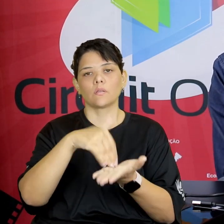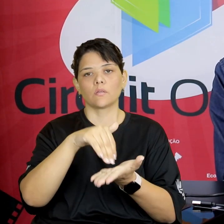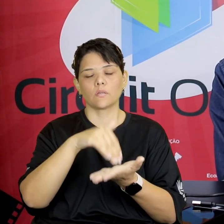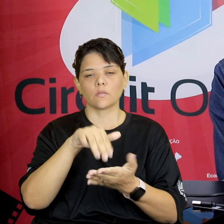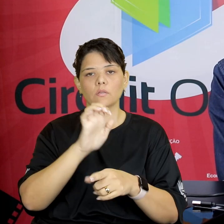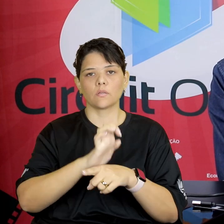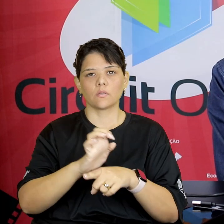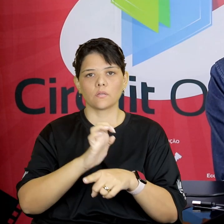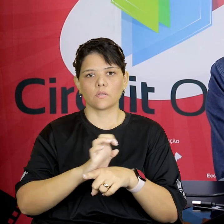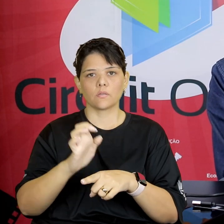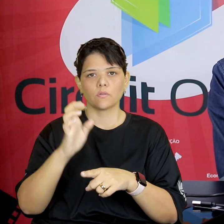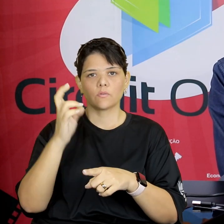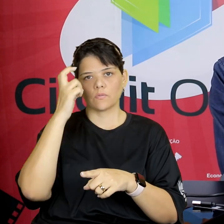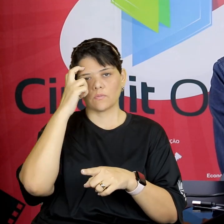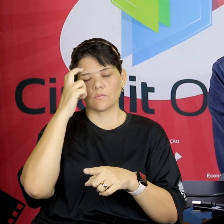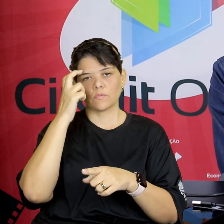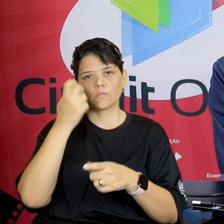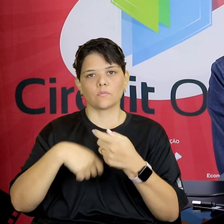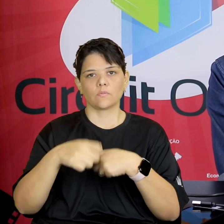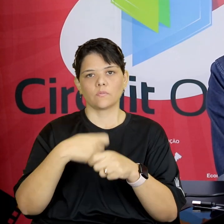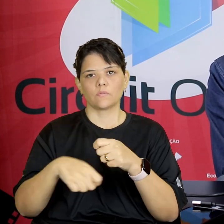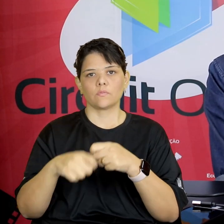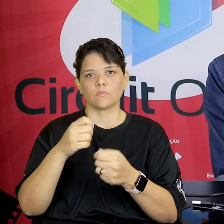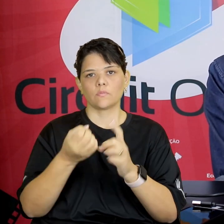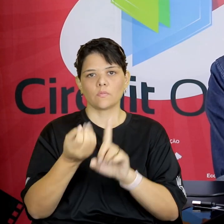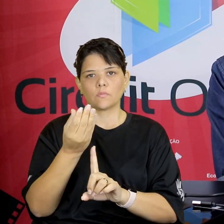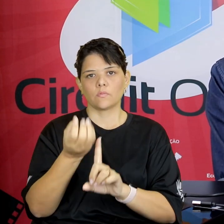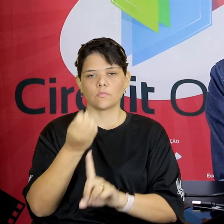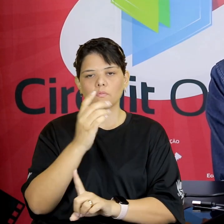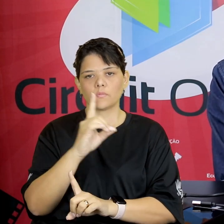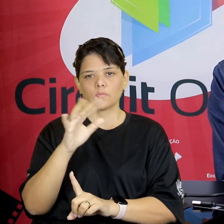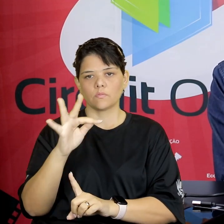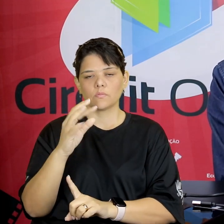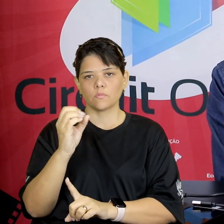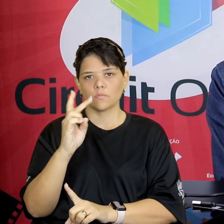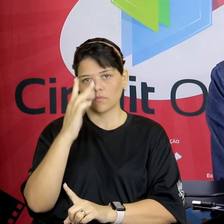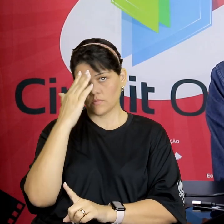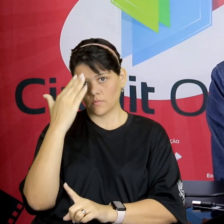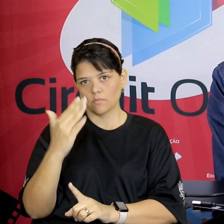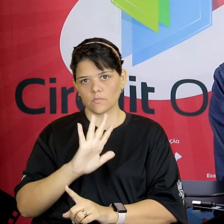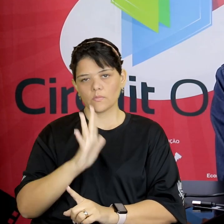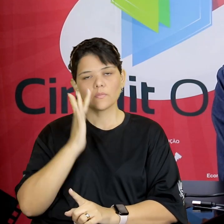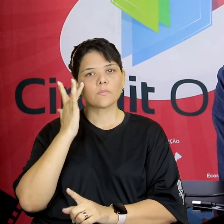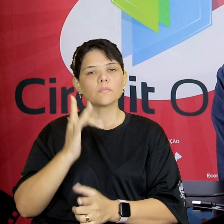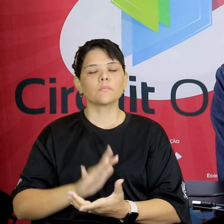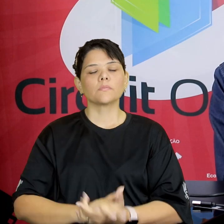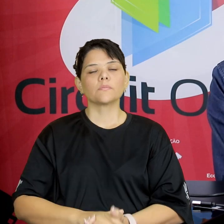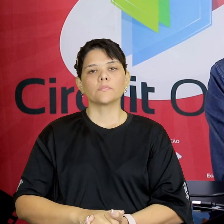de Cultura e Economia Criativa do Distrito Federal. Obrigado e até amanhã, gente.